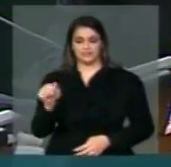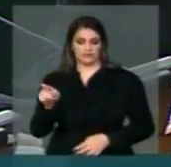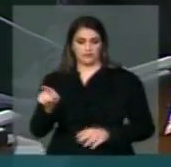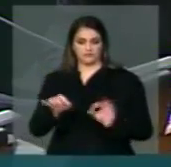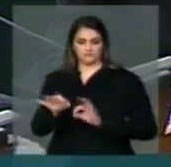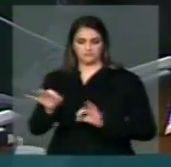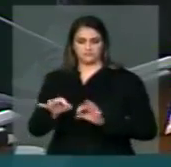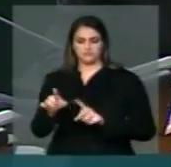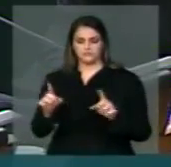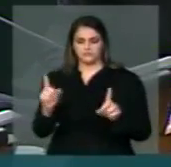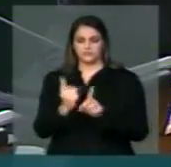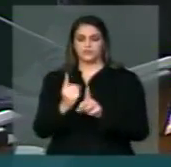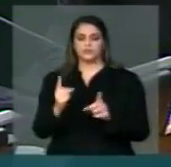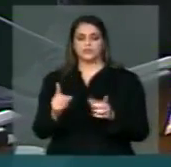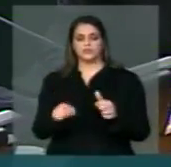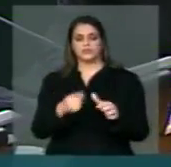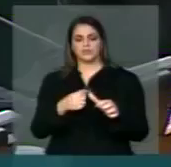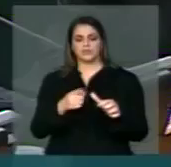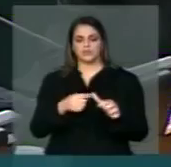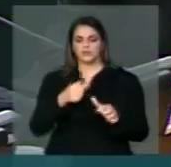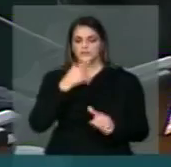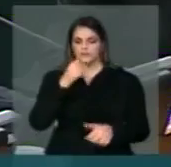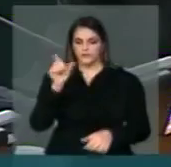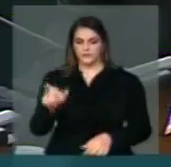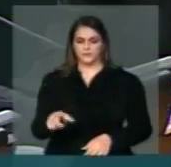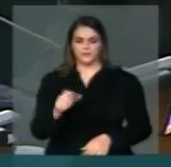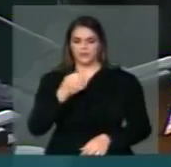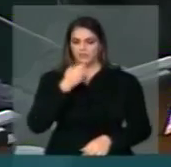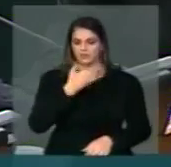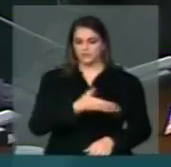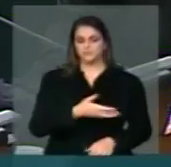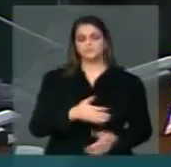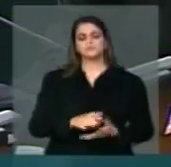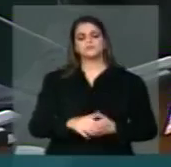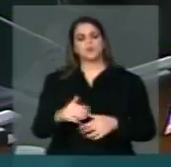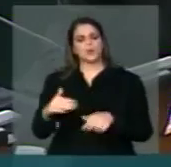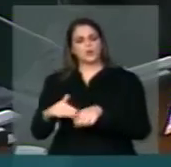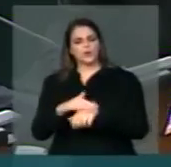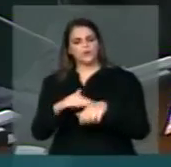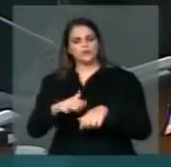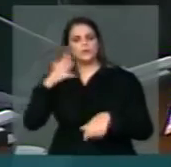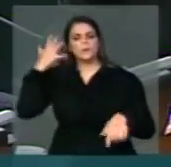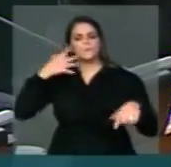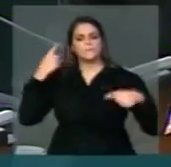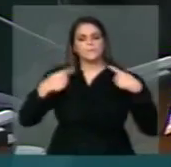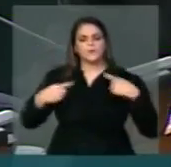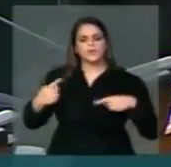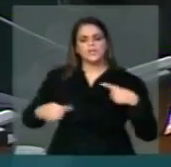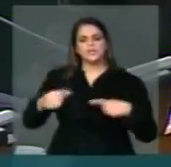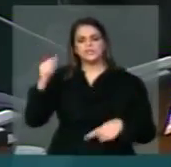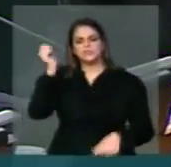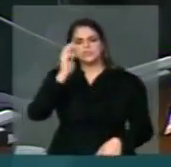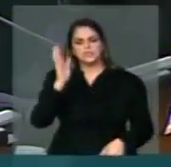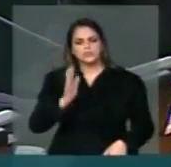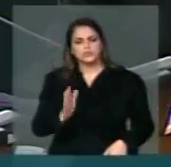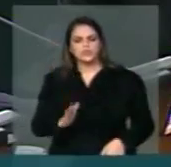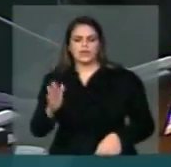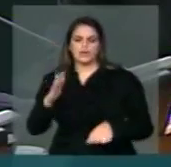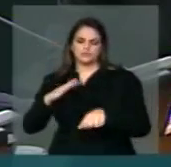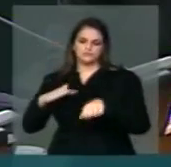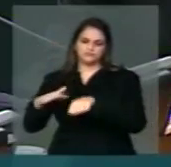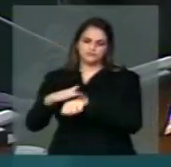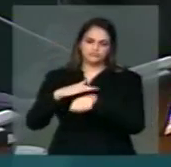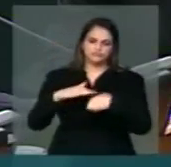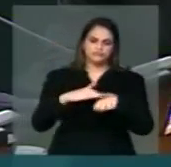e o delator. Fizemos uma reunião, conversamos sobre assuntos da política nacional, e ao final,